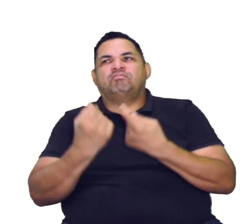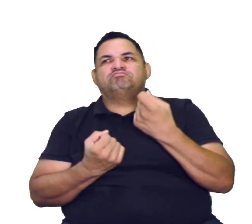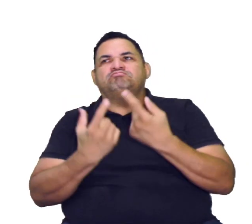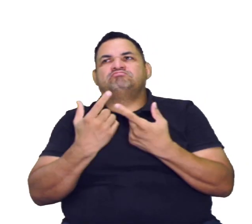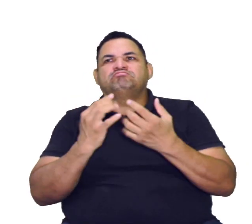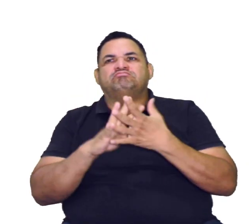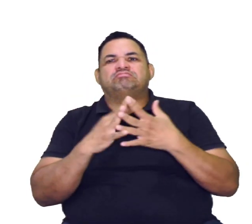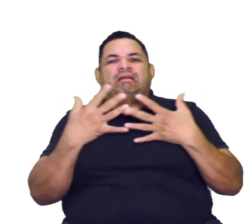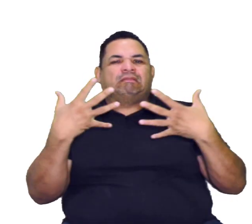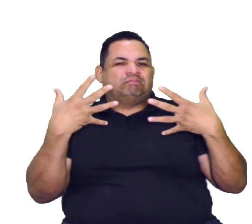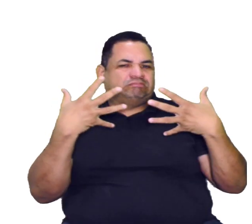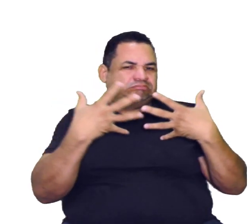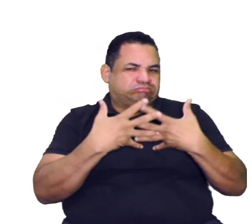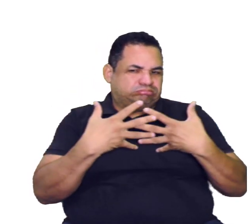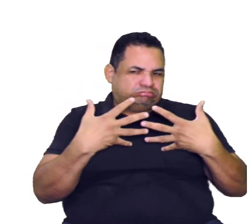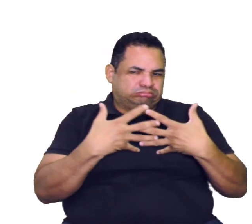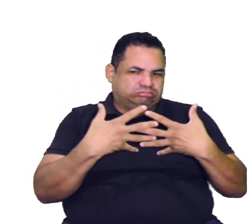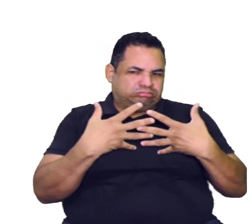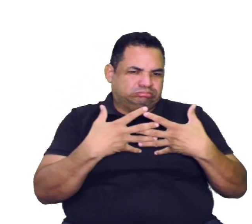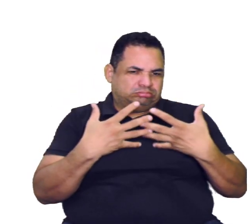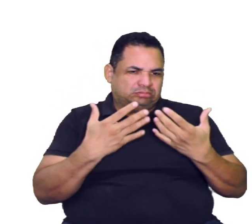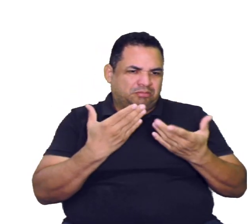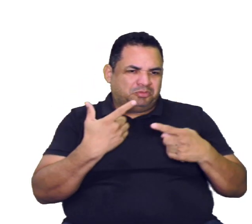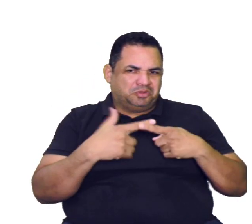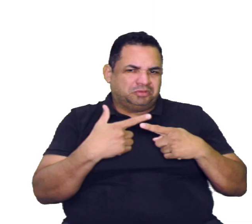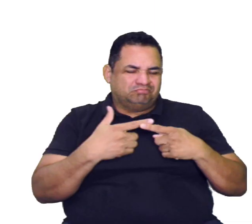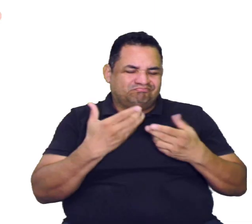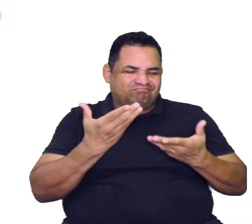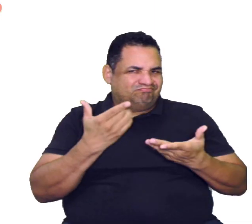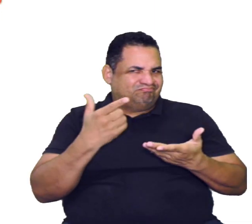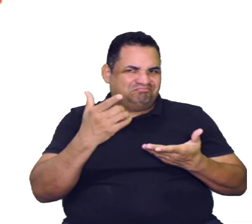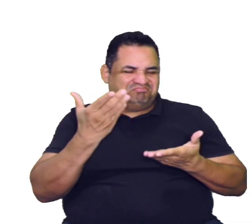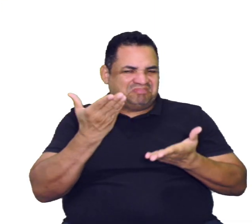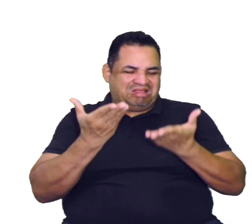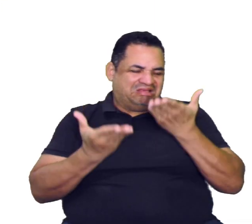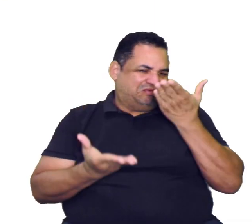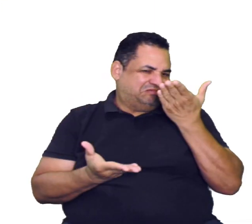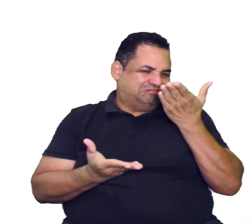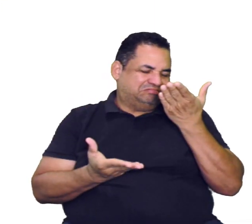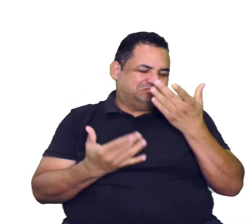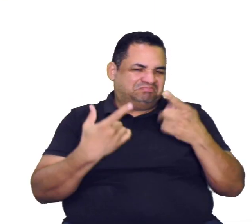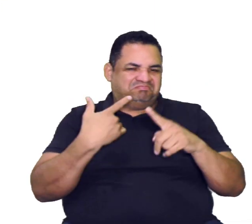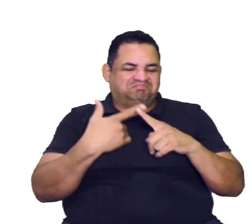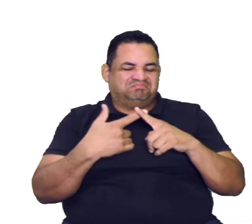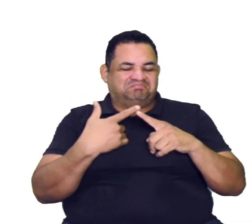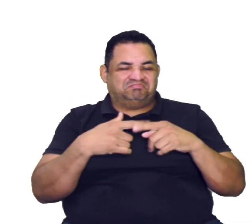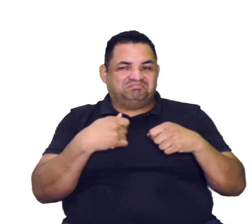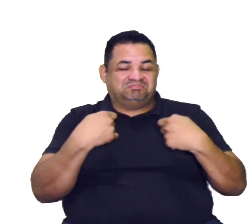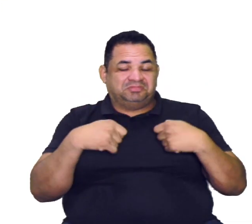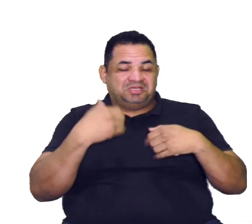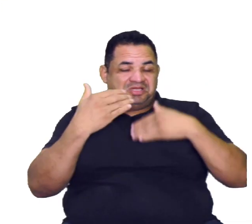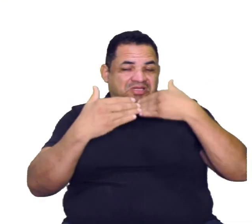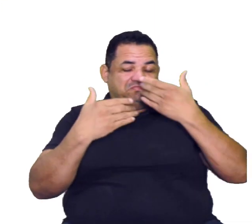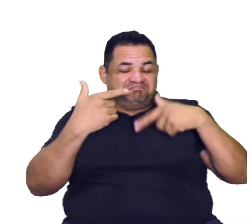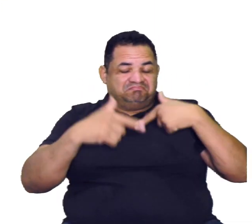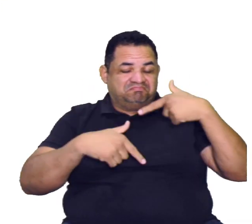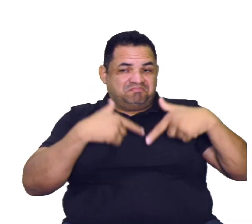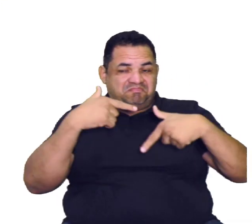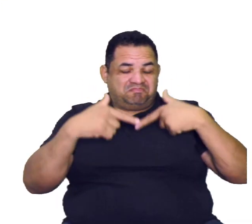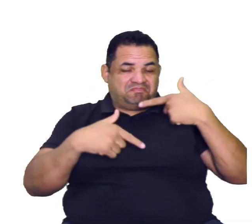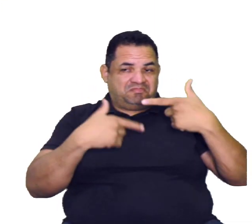alguns conflitos, né, quando a gente não sabe equilibrar, né, a gente percebe aí algumas demandas.